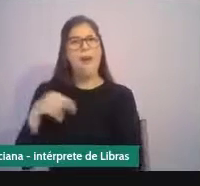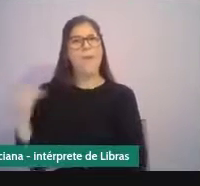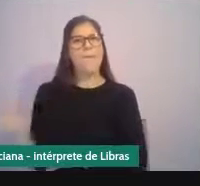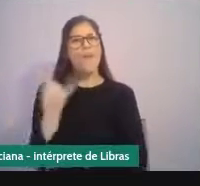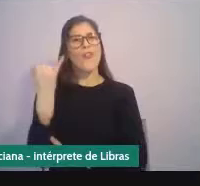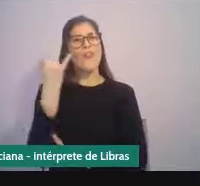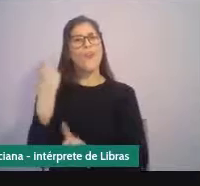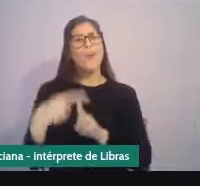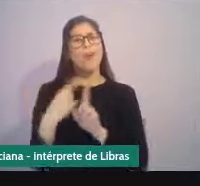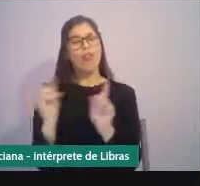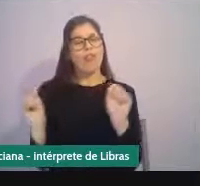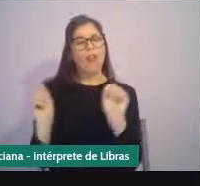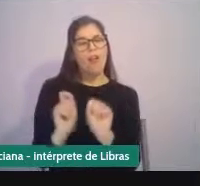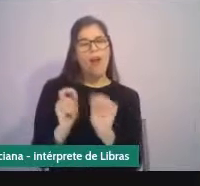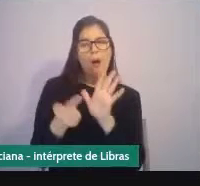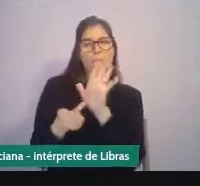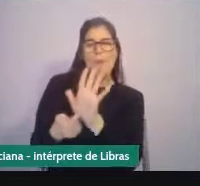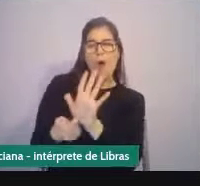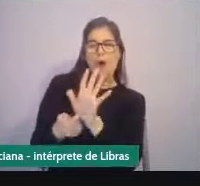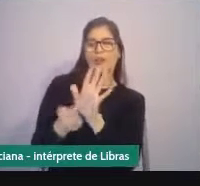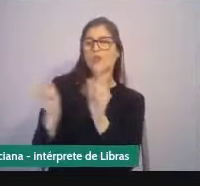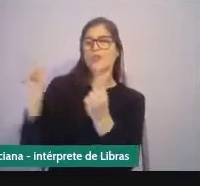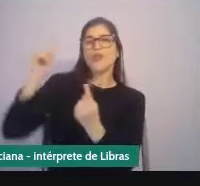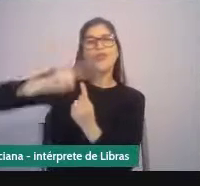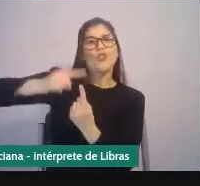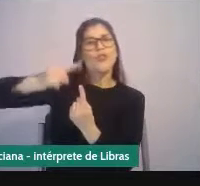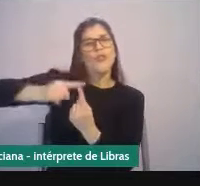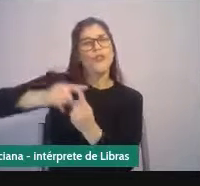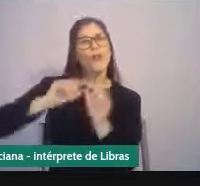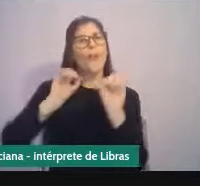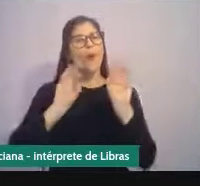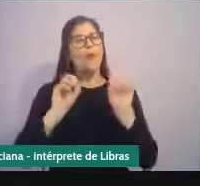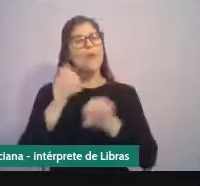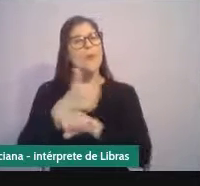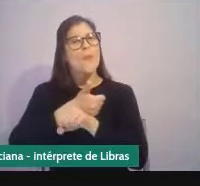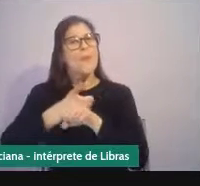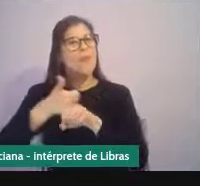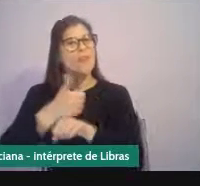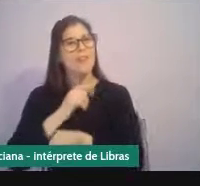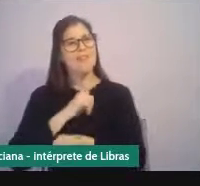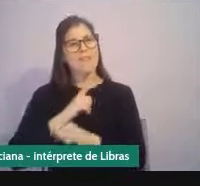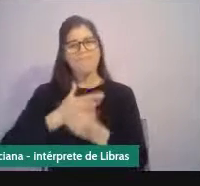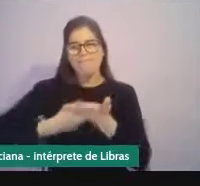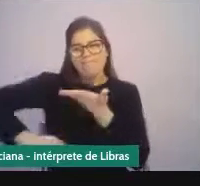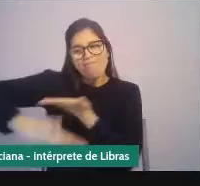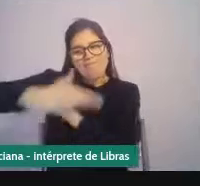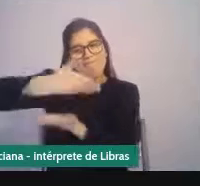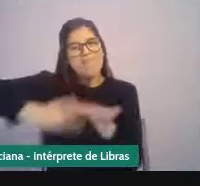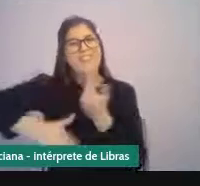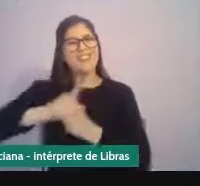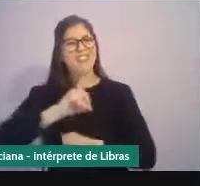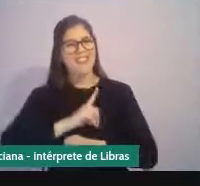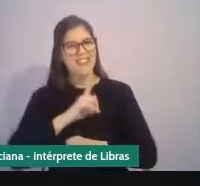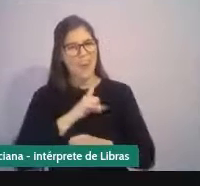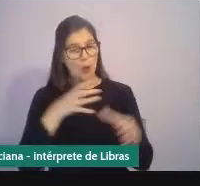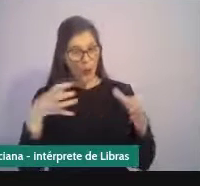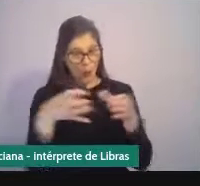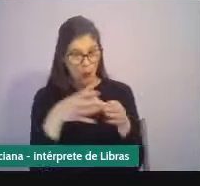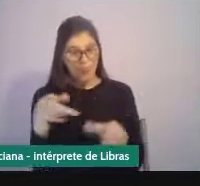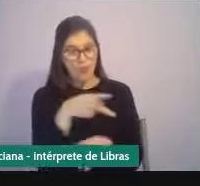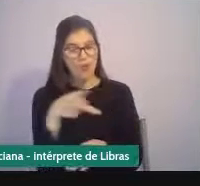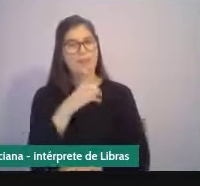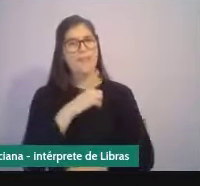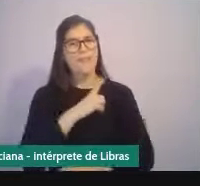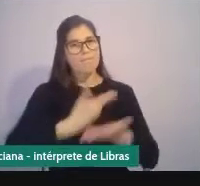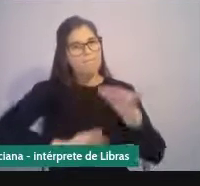mostrar a cara da educação profissional, ter essa troca pedagógica entre os professores sobre o que é